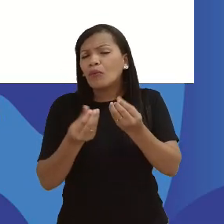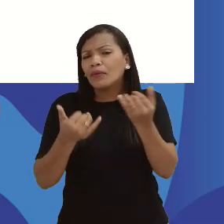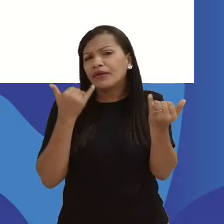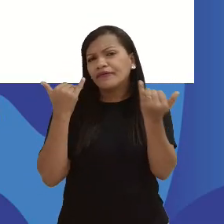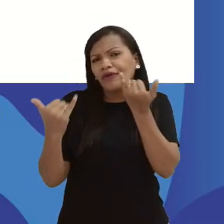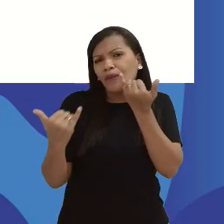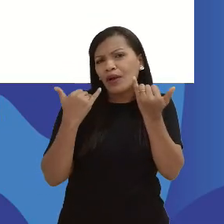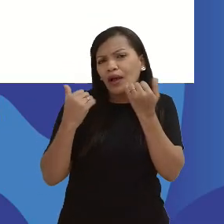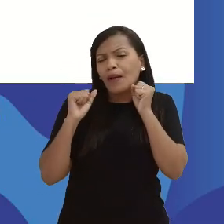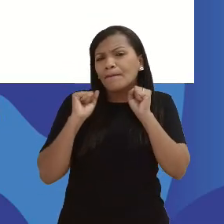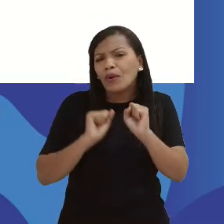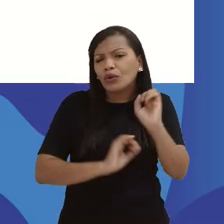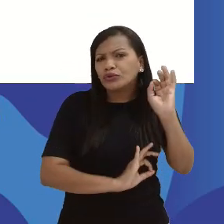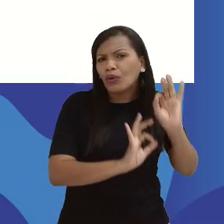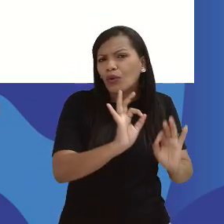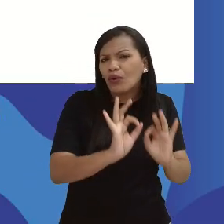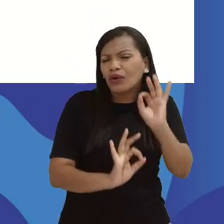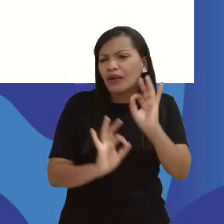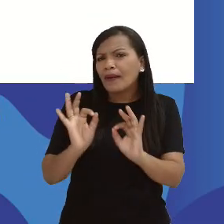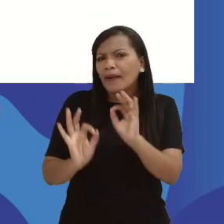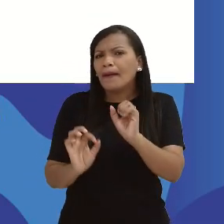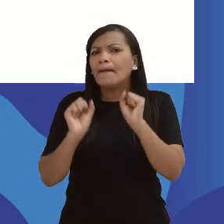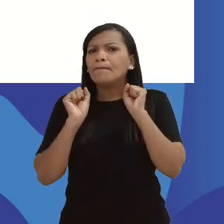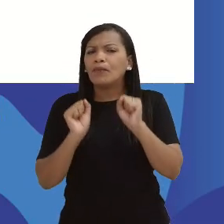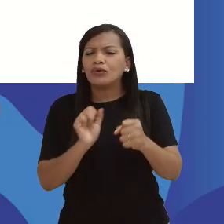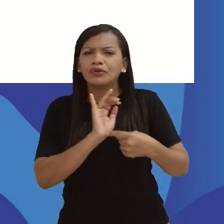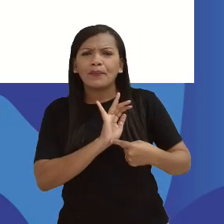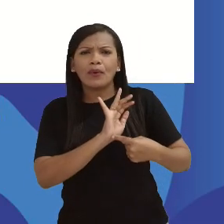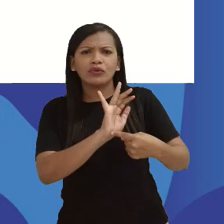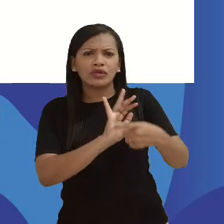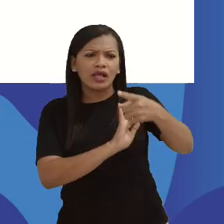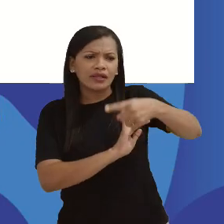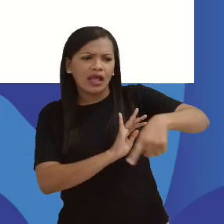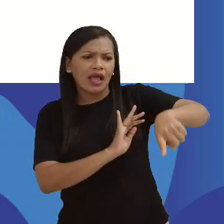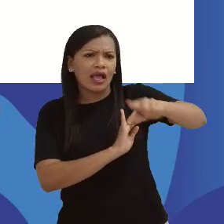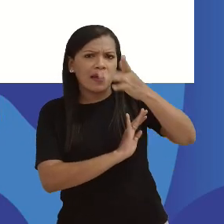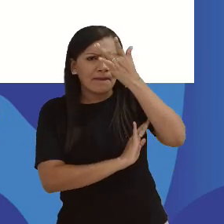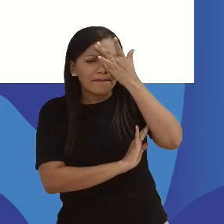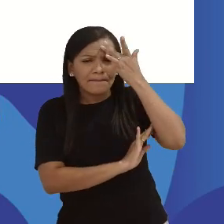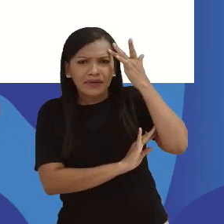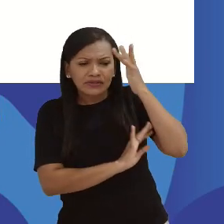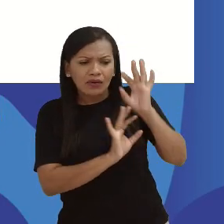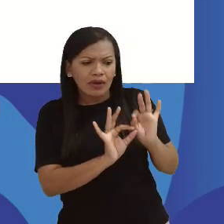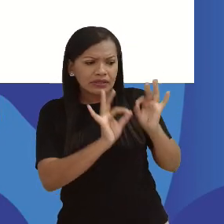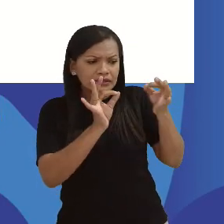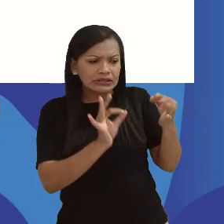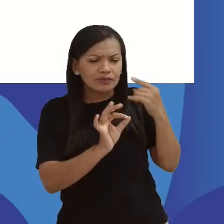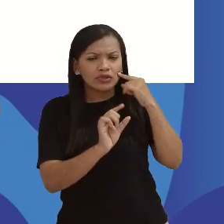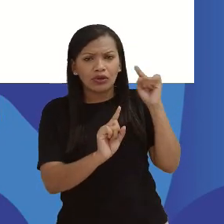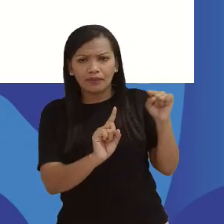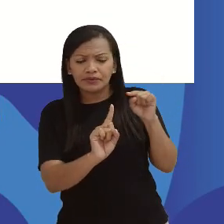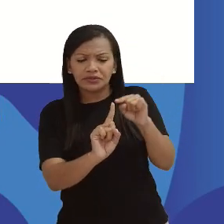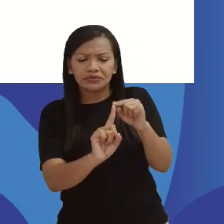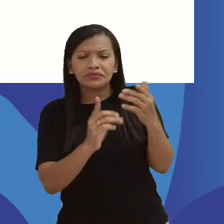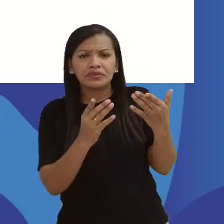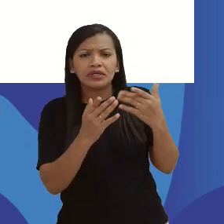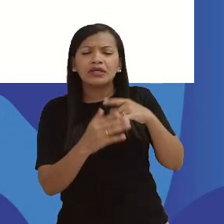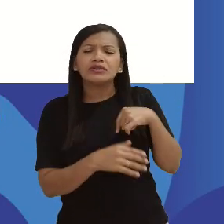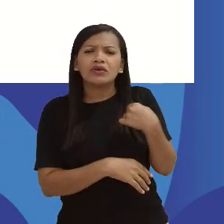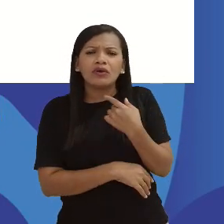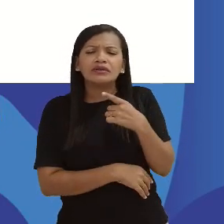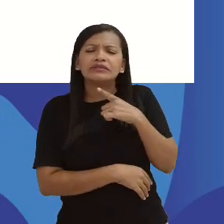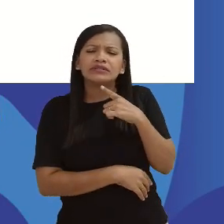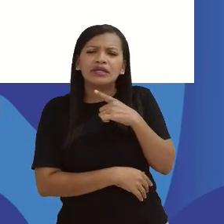informações podem ser organizadas e podem ser mostradas às pessoas de uma maneira mais simples e objetiva. Então, quando a gente